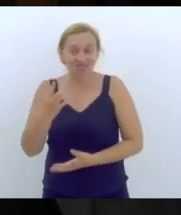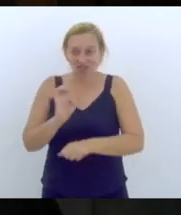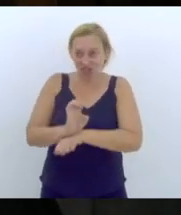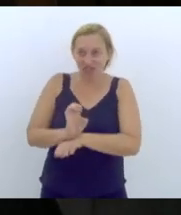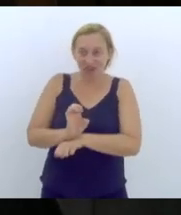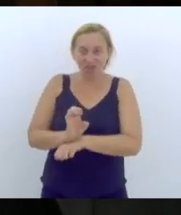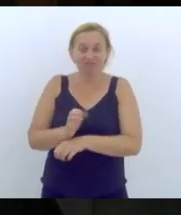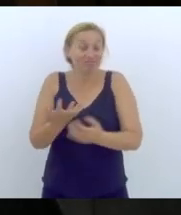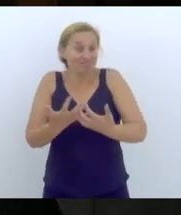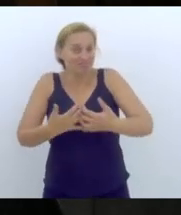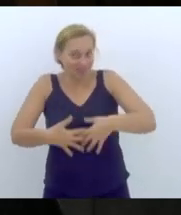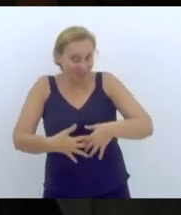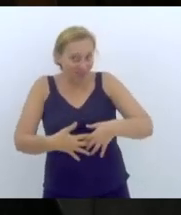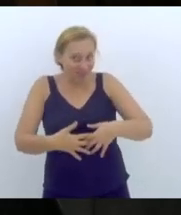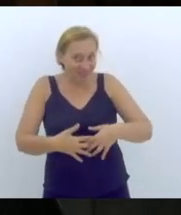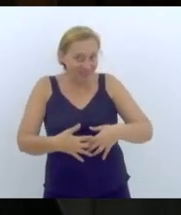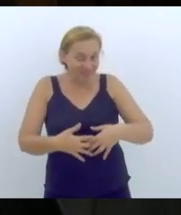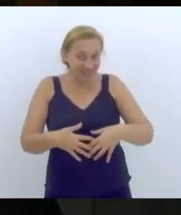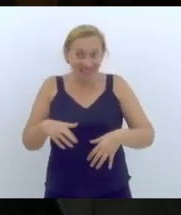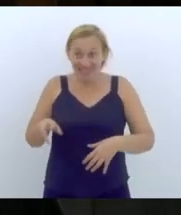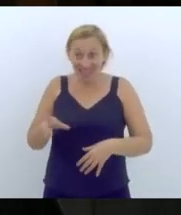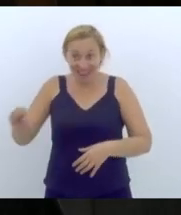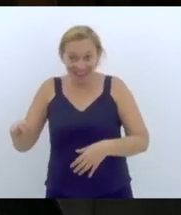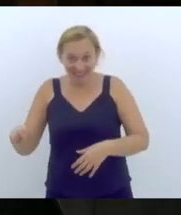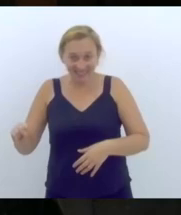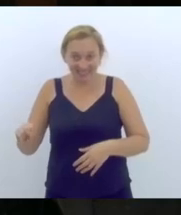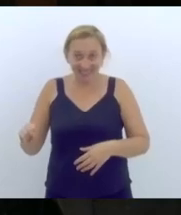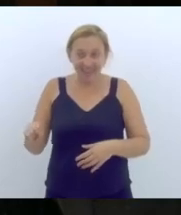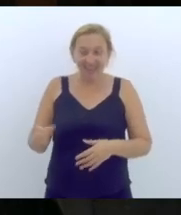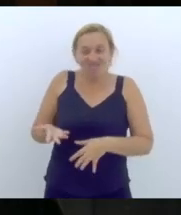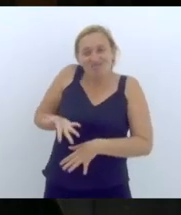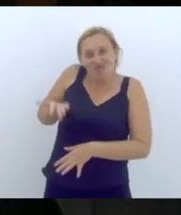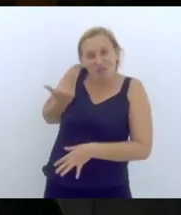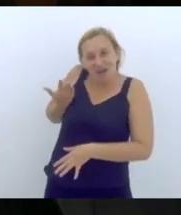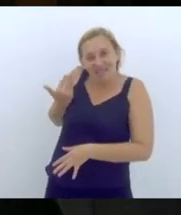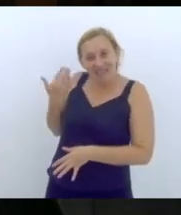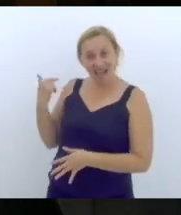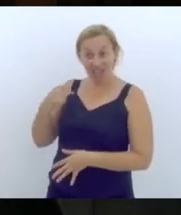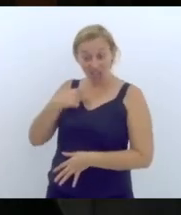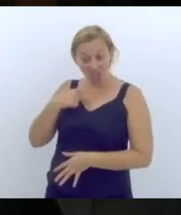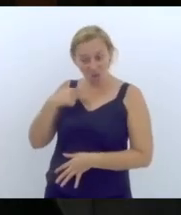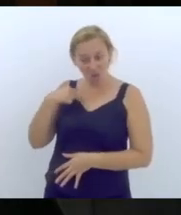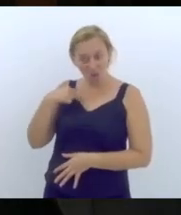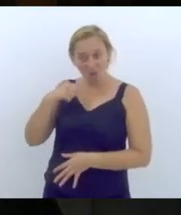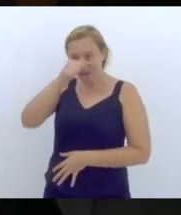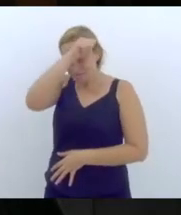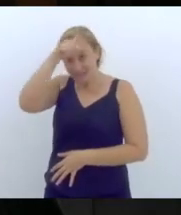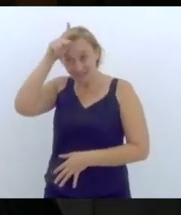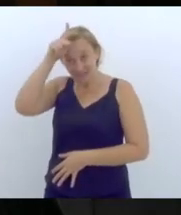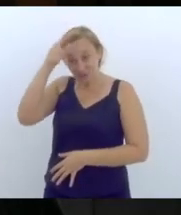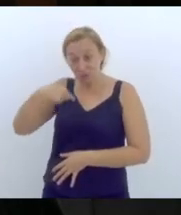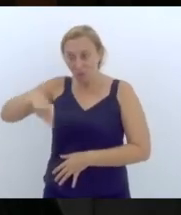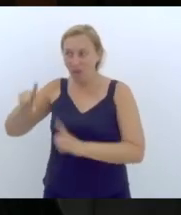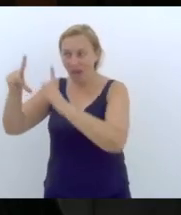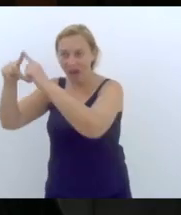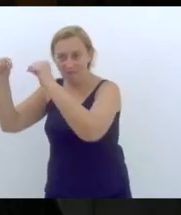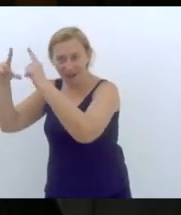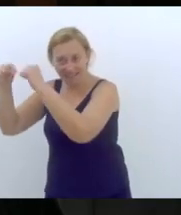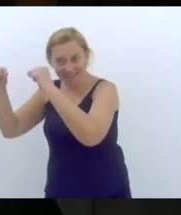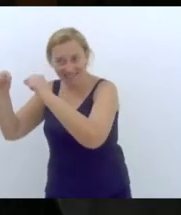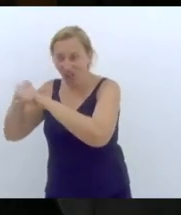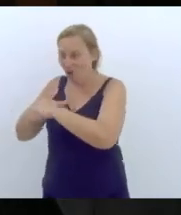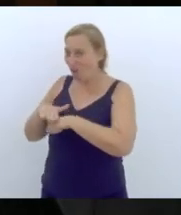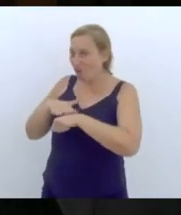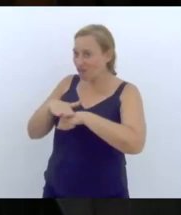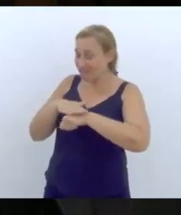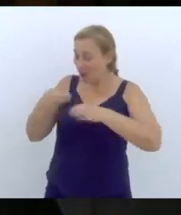de Petrópolis, da região serrana. É muito fácil, na época, quando eu era prefeito e quando eu ia a Brasília e conversar